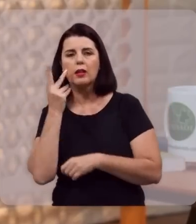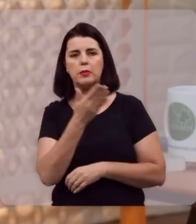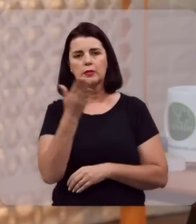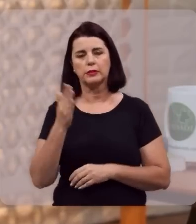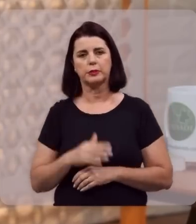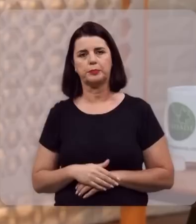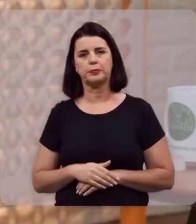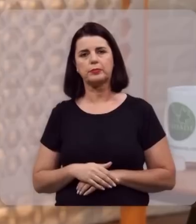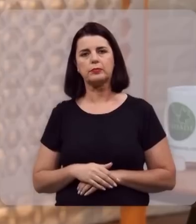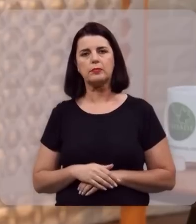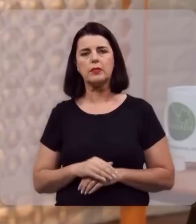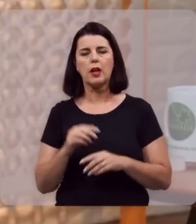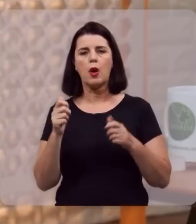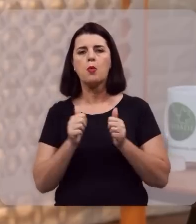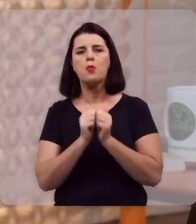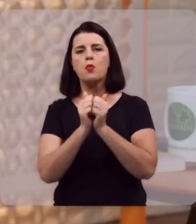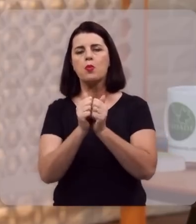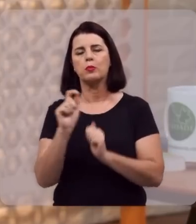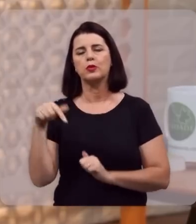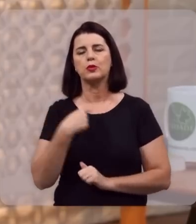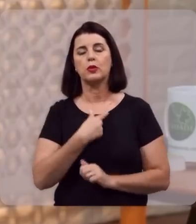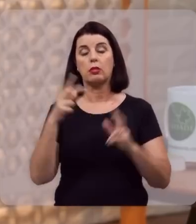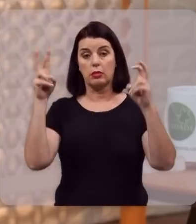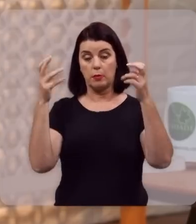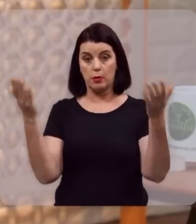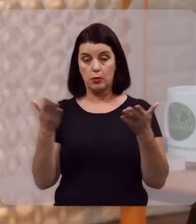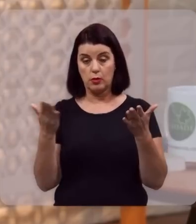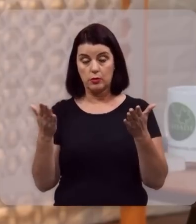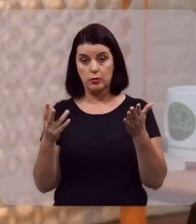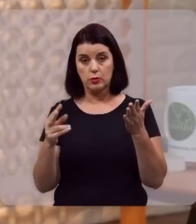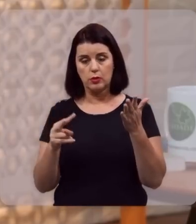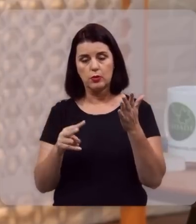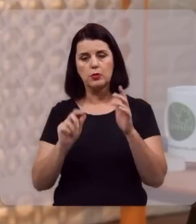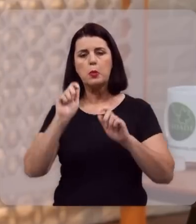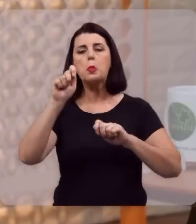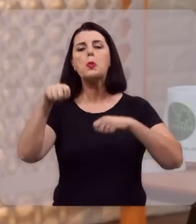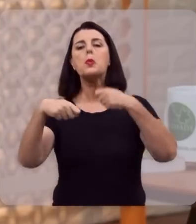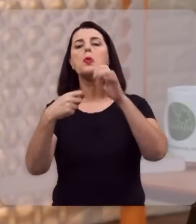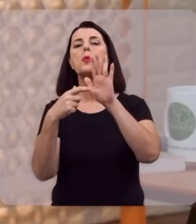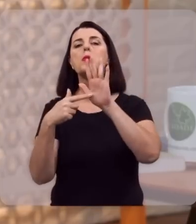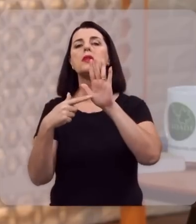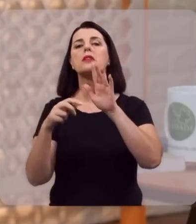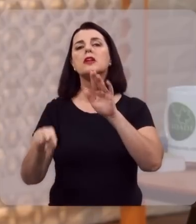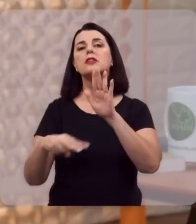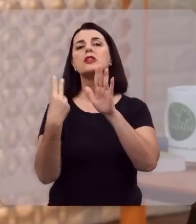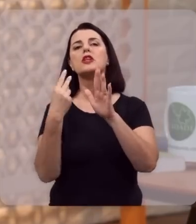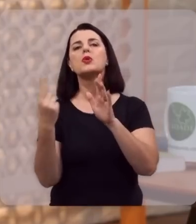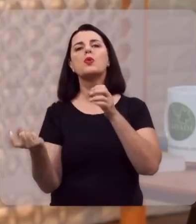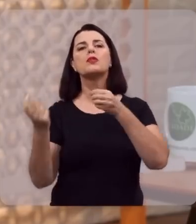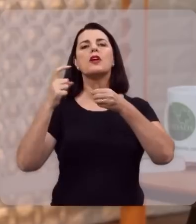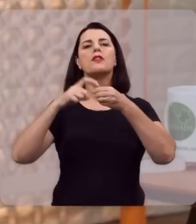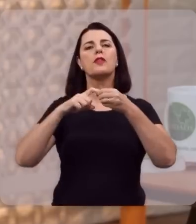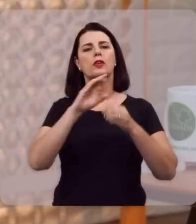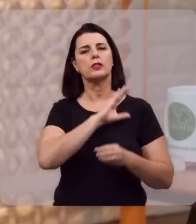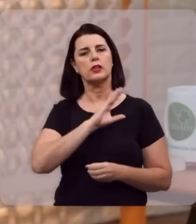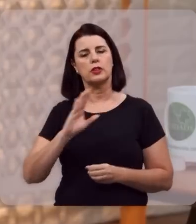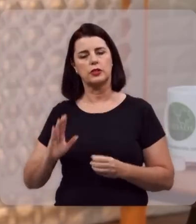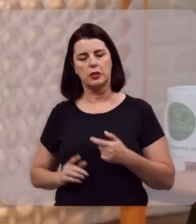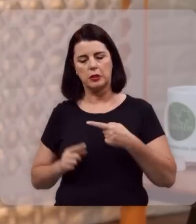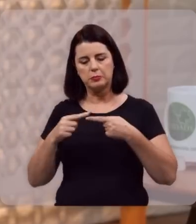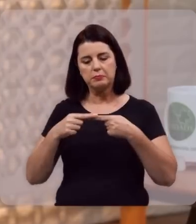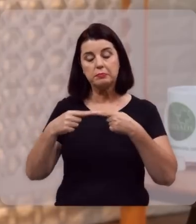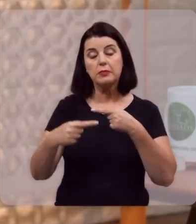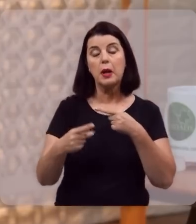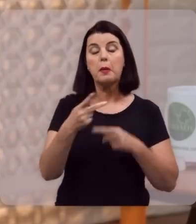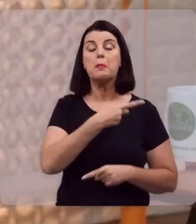carinho para você que nos acompanha. Temática de hoje, os sinais da segunda vinda de Cristo. Daqui a